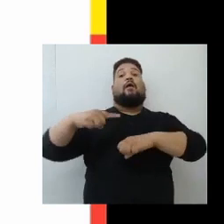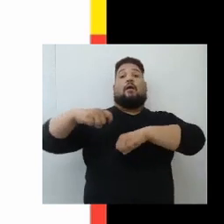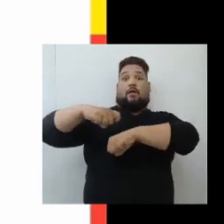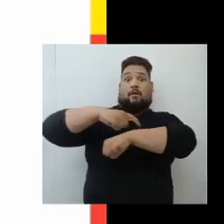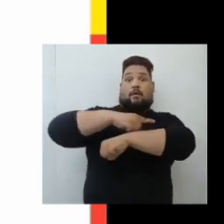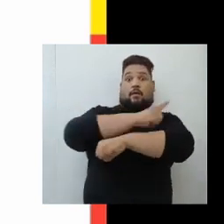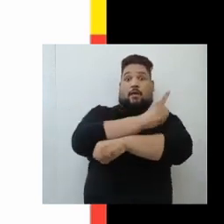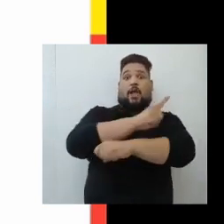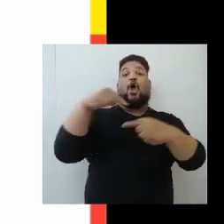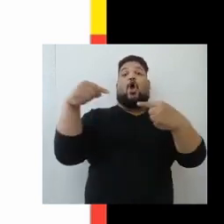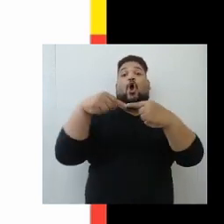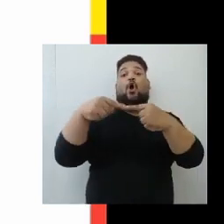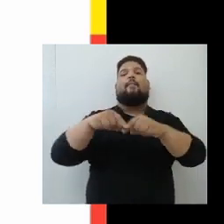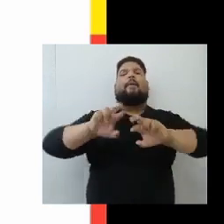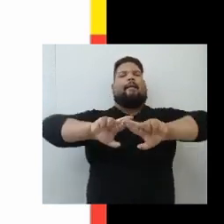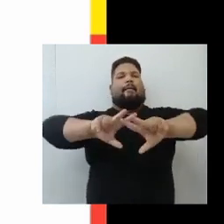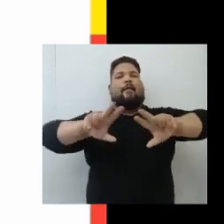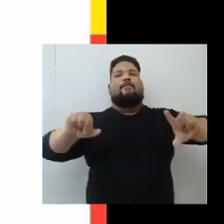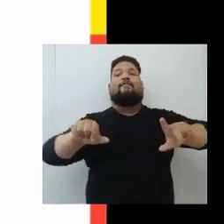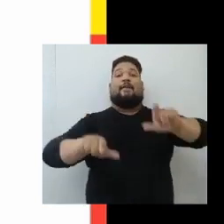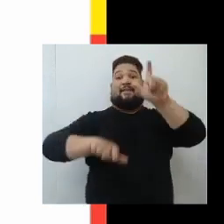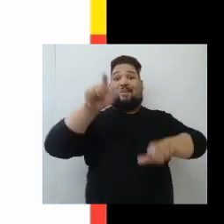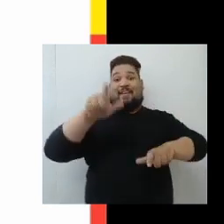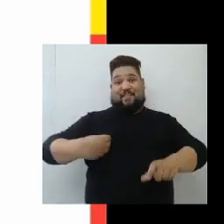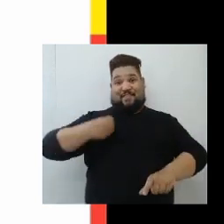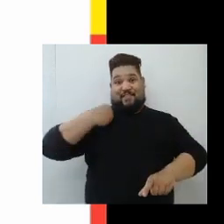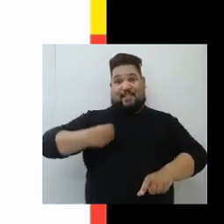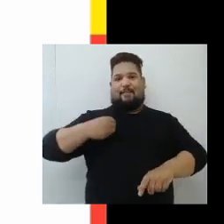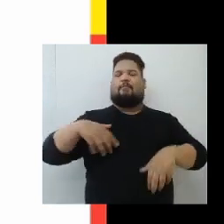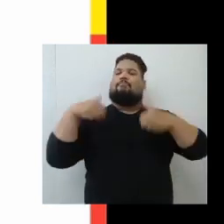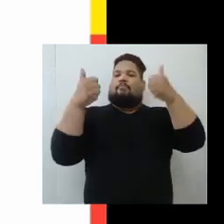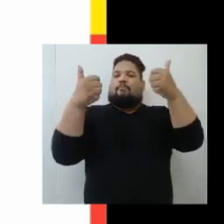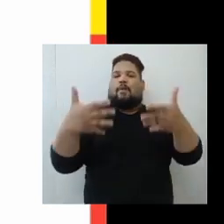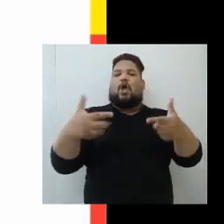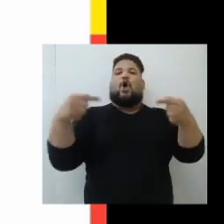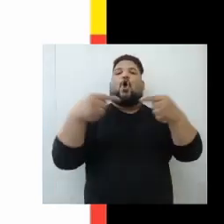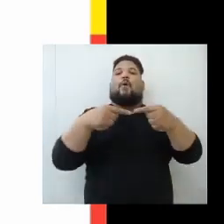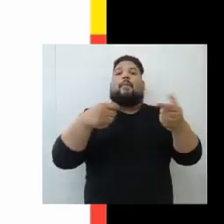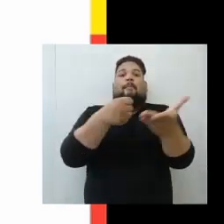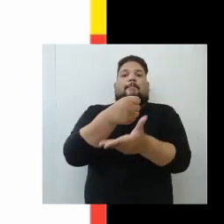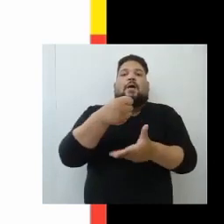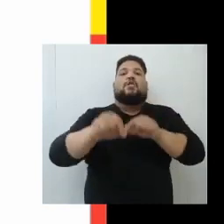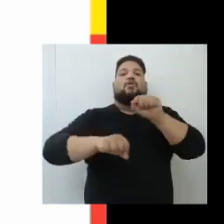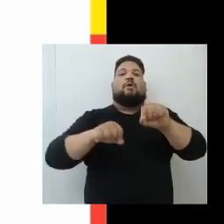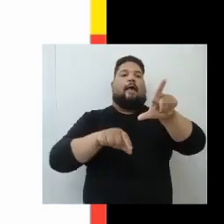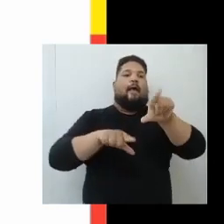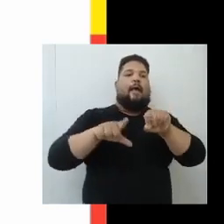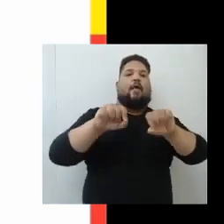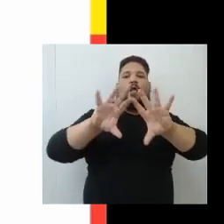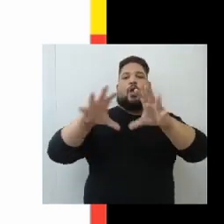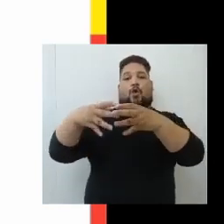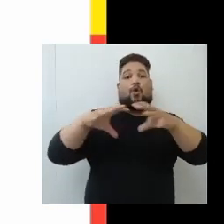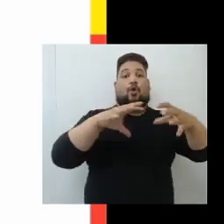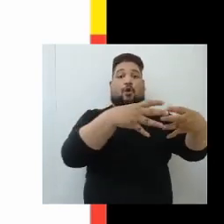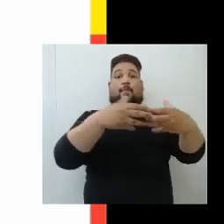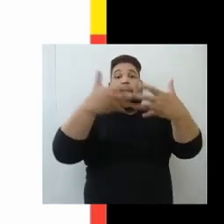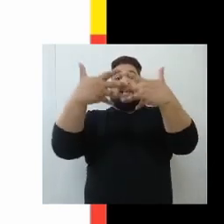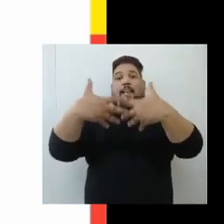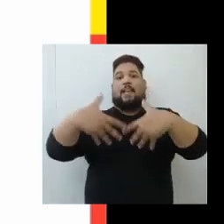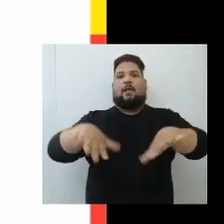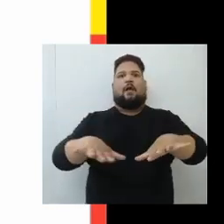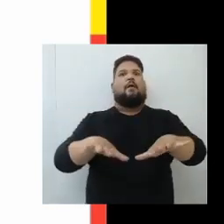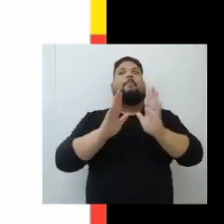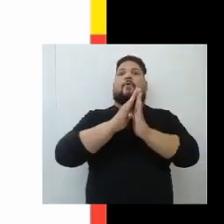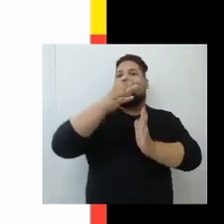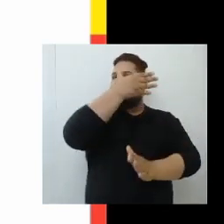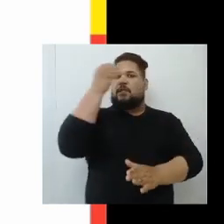a diversidade dos seres vivos, tendo como base a chamada seleção natural. Não